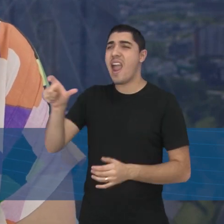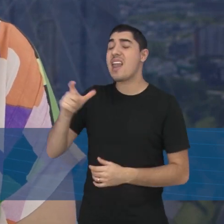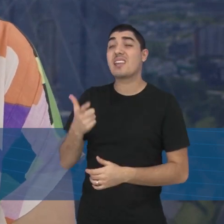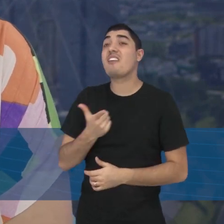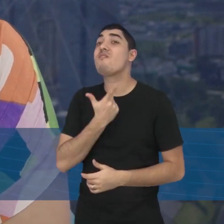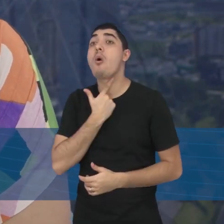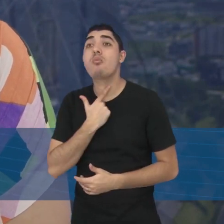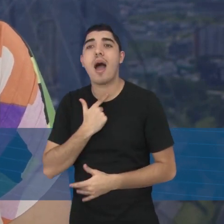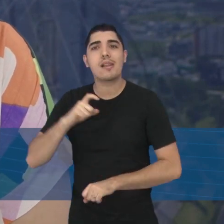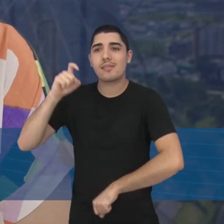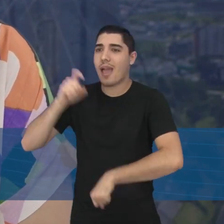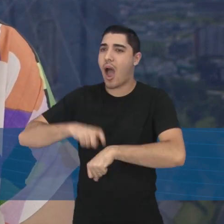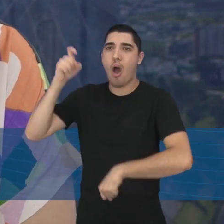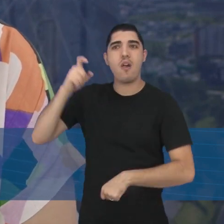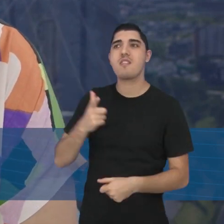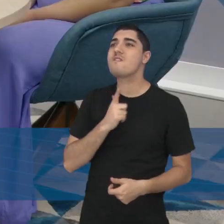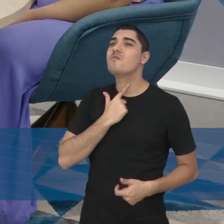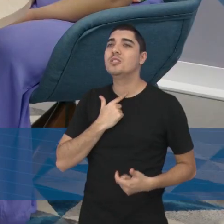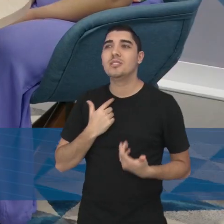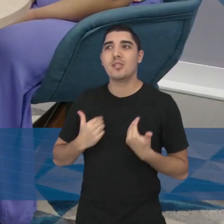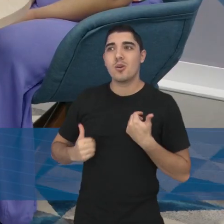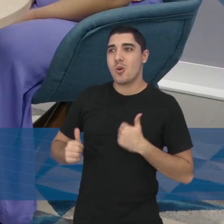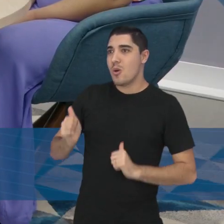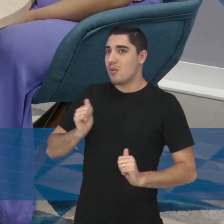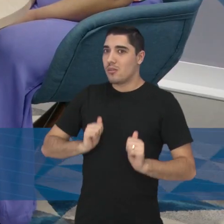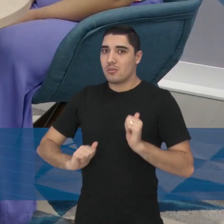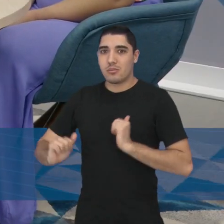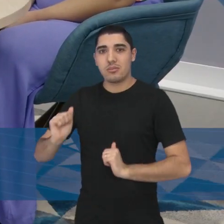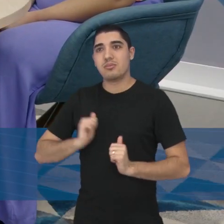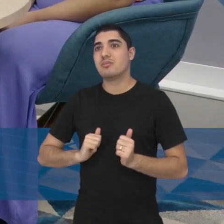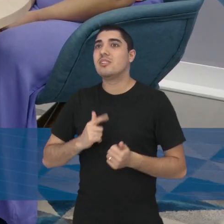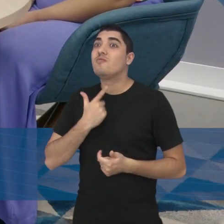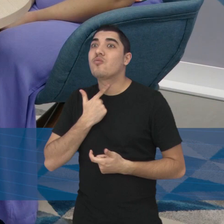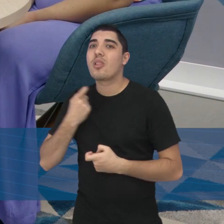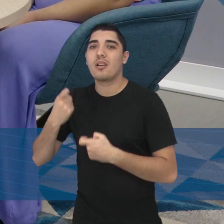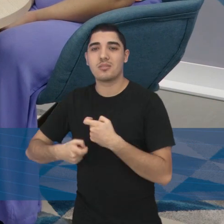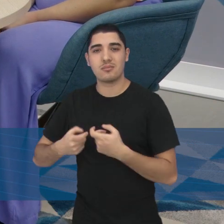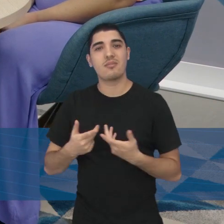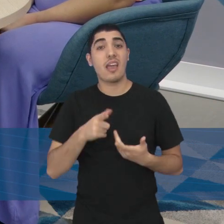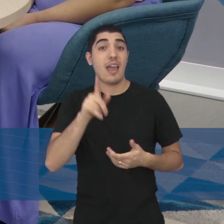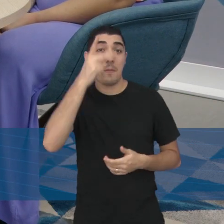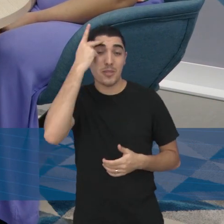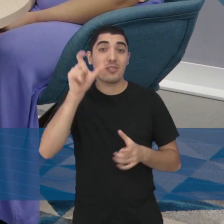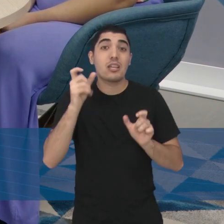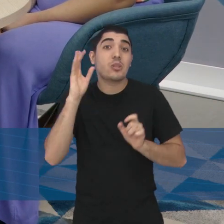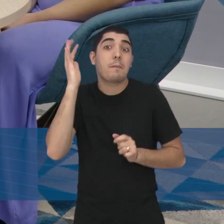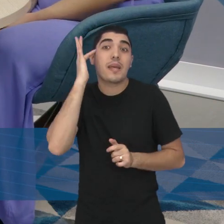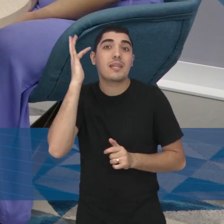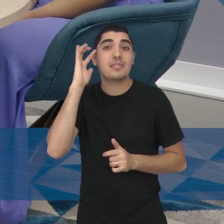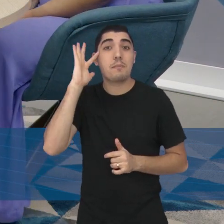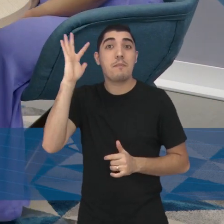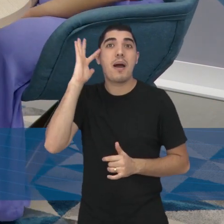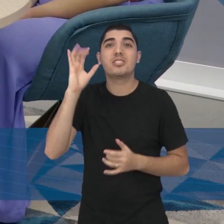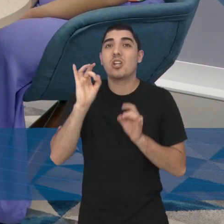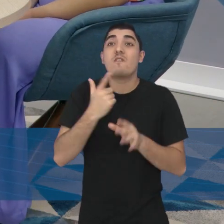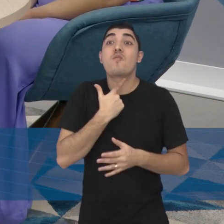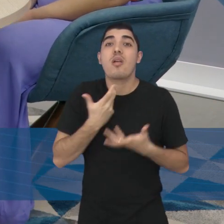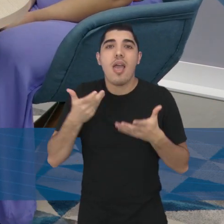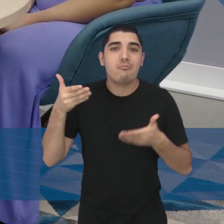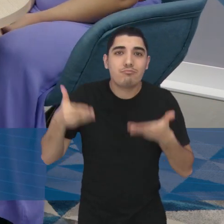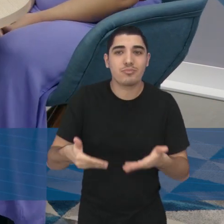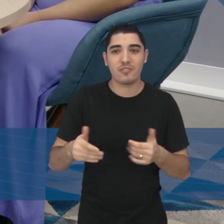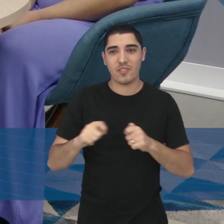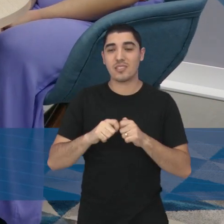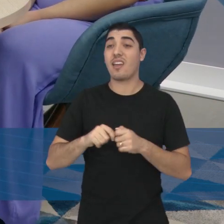seus impulsos, está no seu desejo, que é a né? forma de chegar também, né? Como ser atrativo para os adolescentes. Acho que isso é uma discussão de um